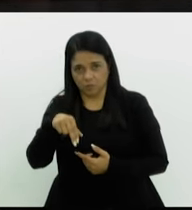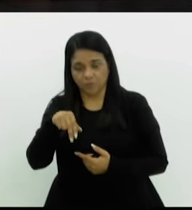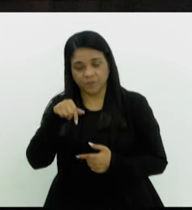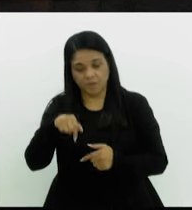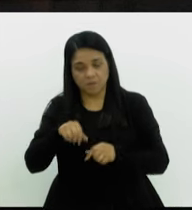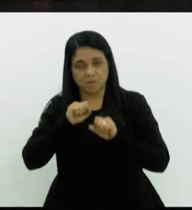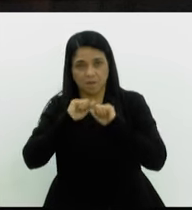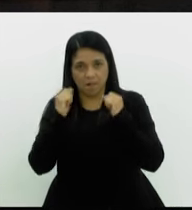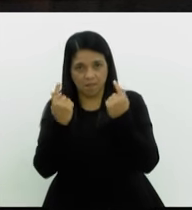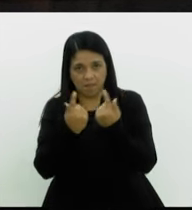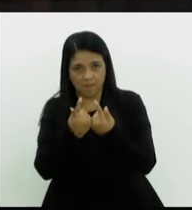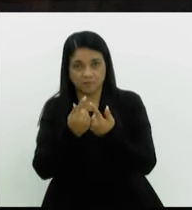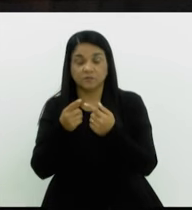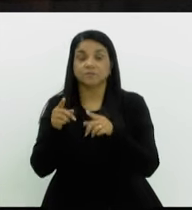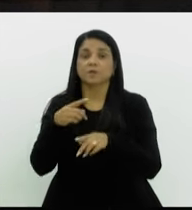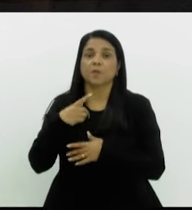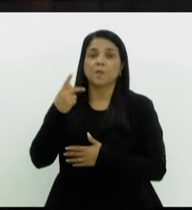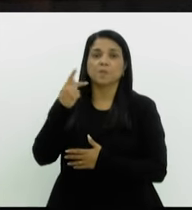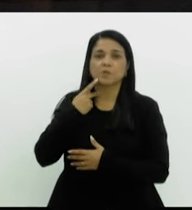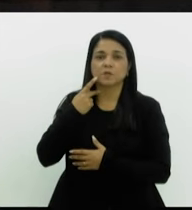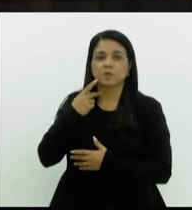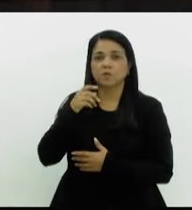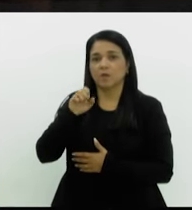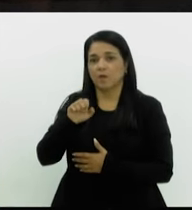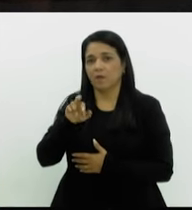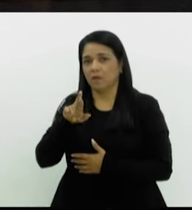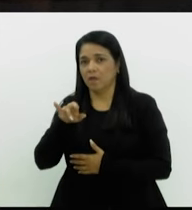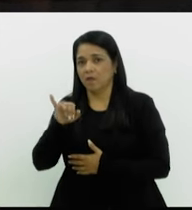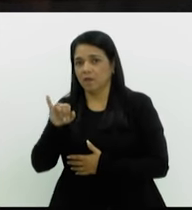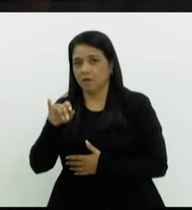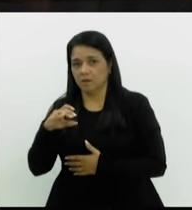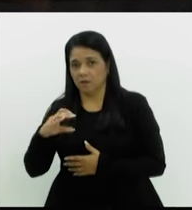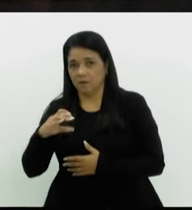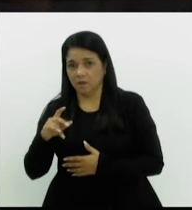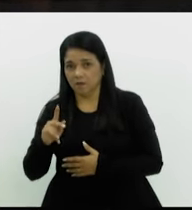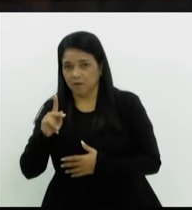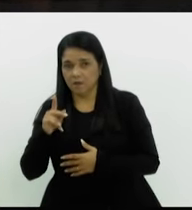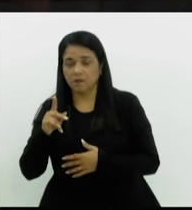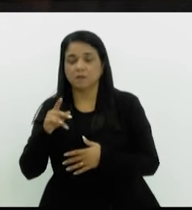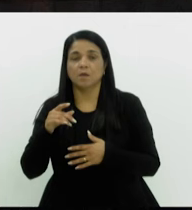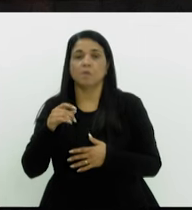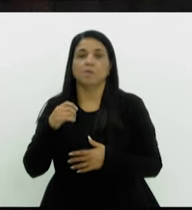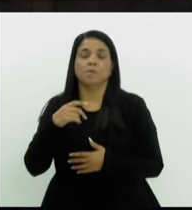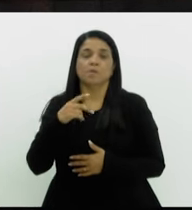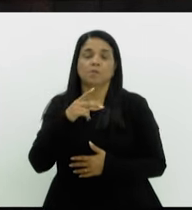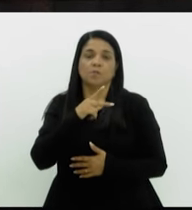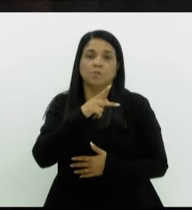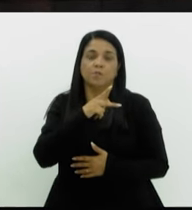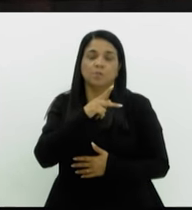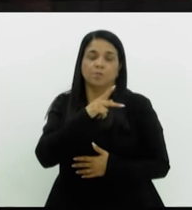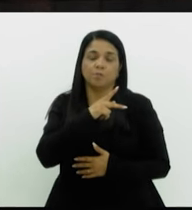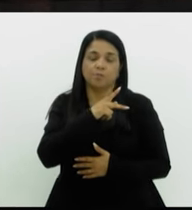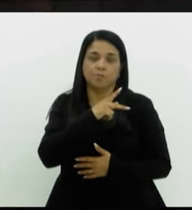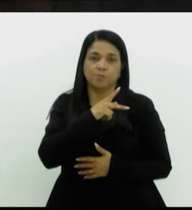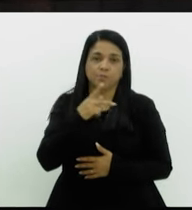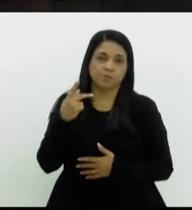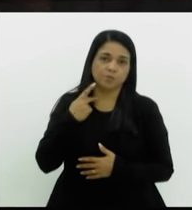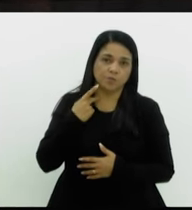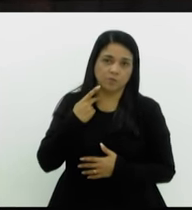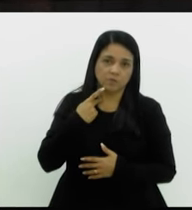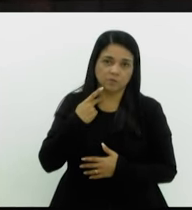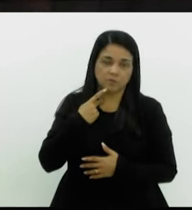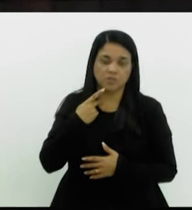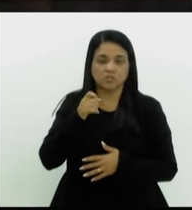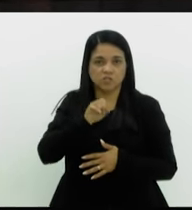do procurador Dr. Eric, que também é da Procuradoria-Geral da Prefeitura de Angra dos Reis, meu